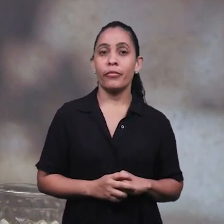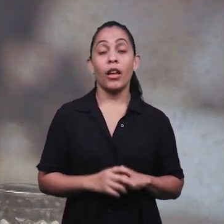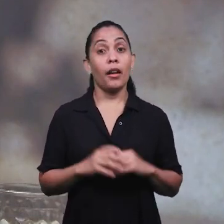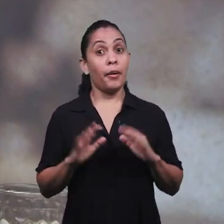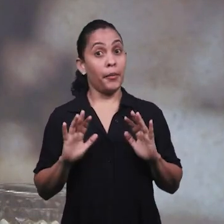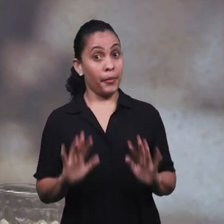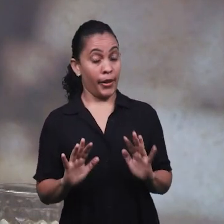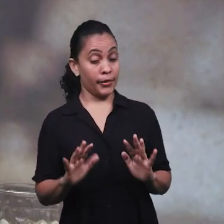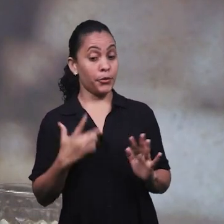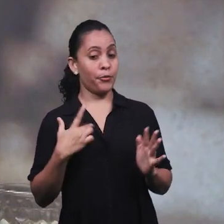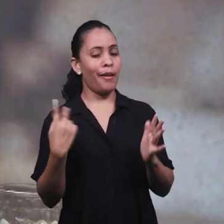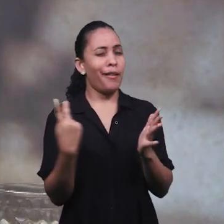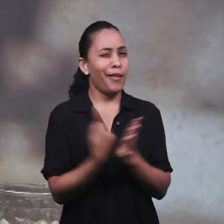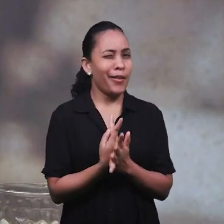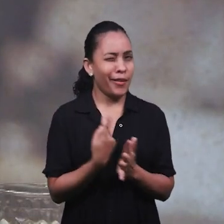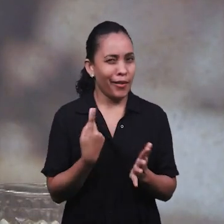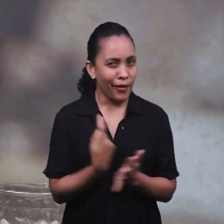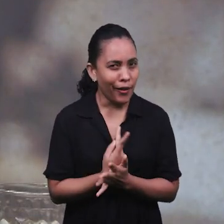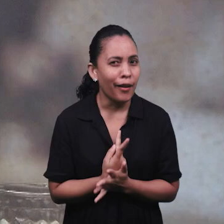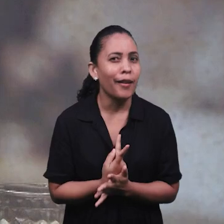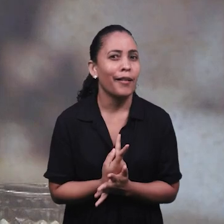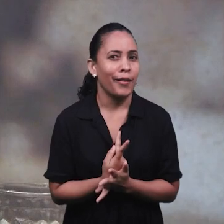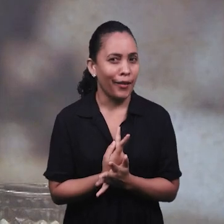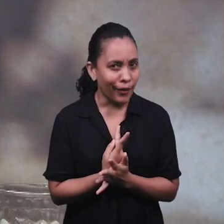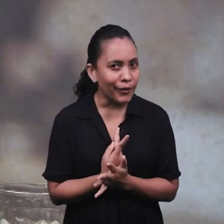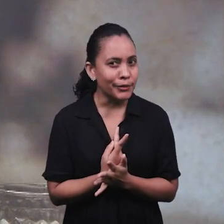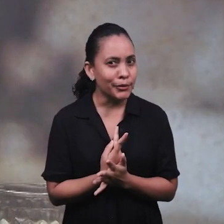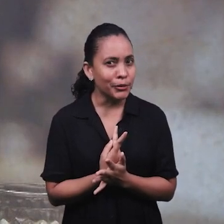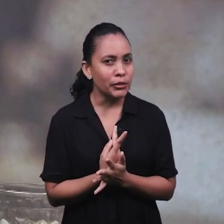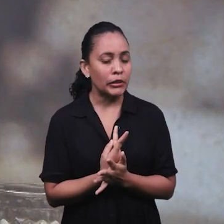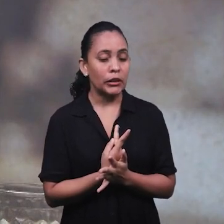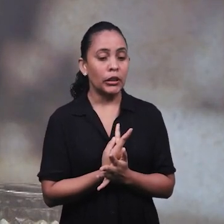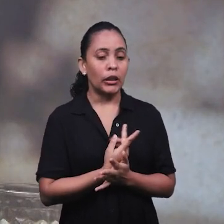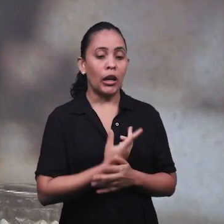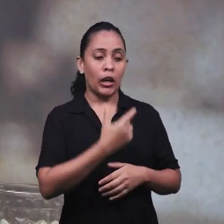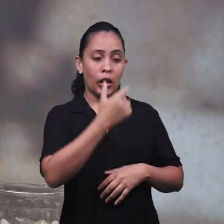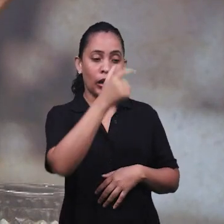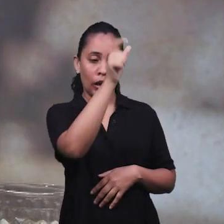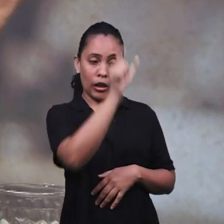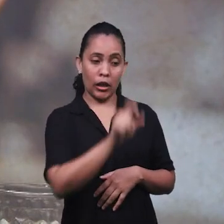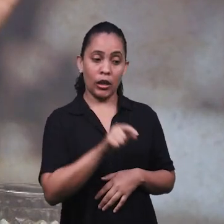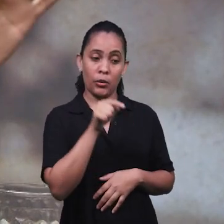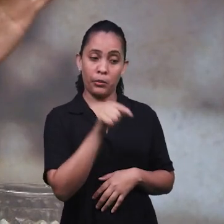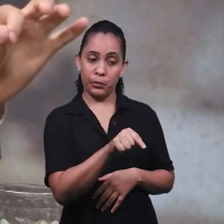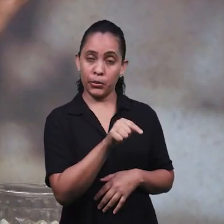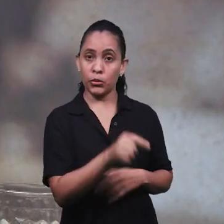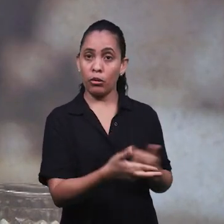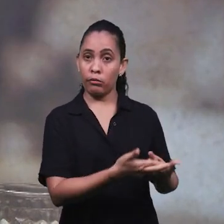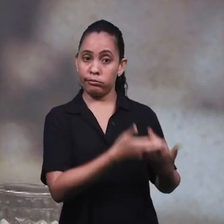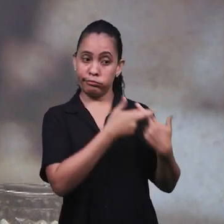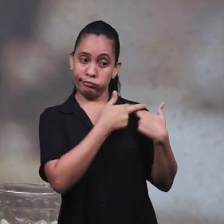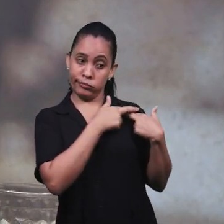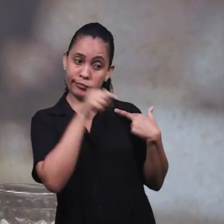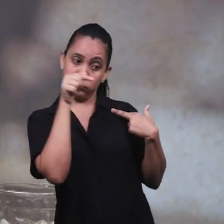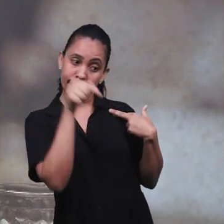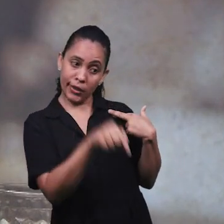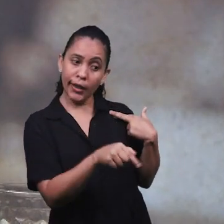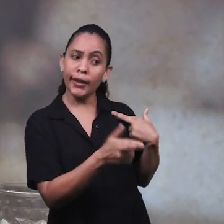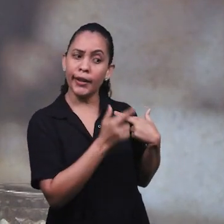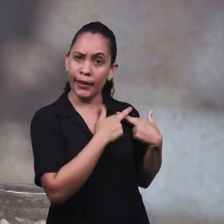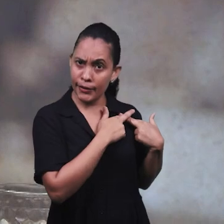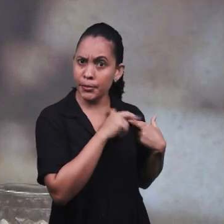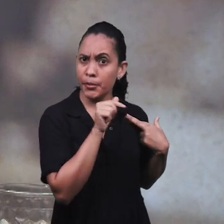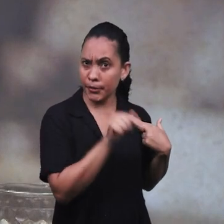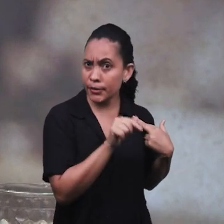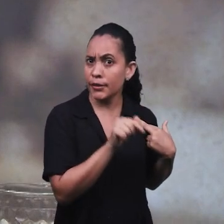inércia, negligência, imperícia por parte do síndico, ele pode sim ser responsabilizado. Então, se nós